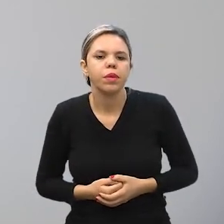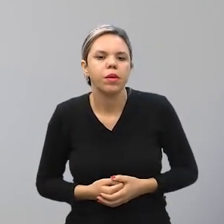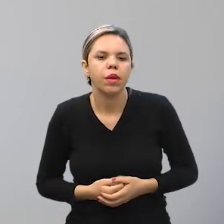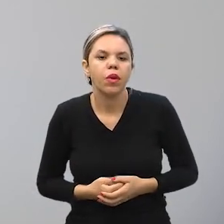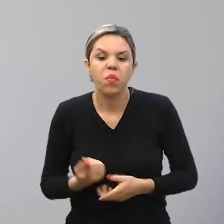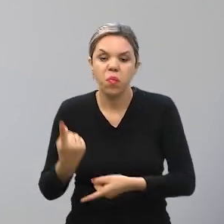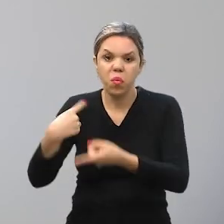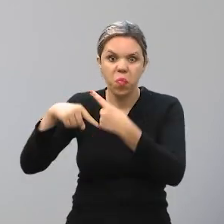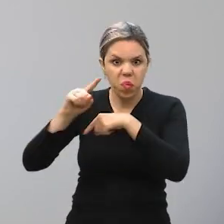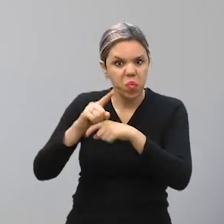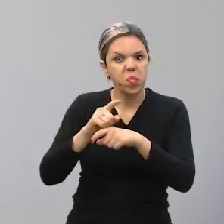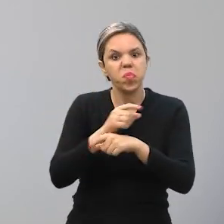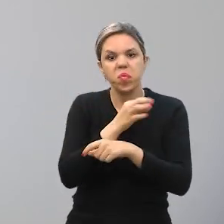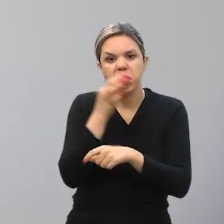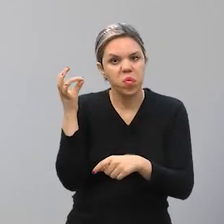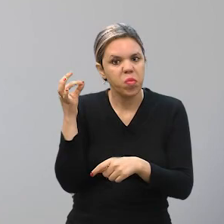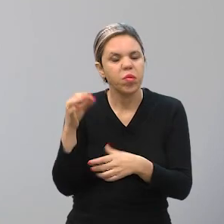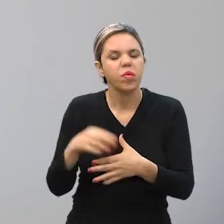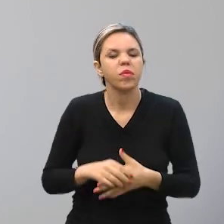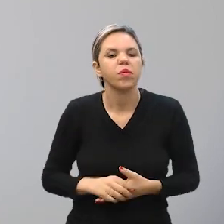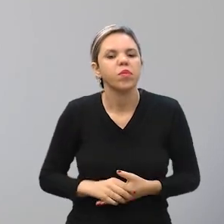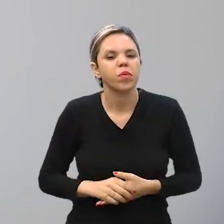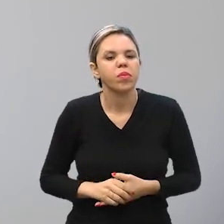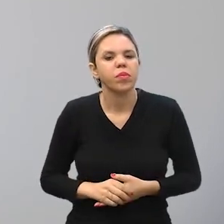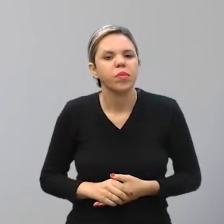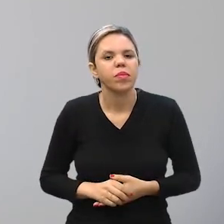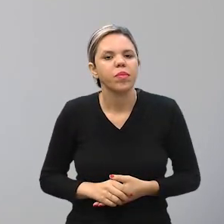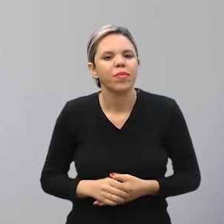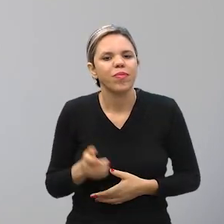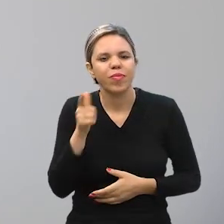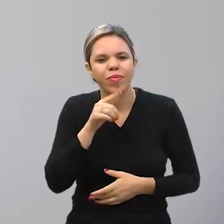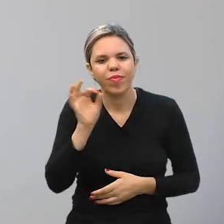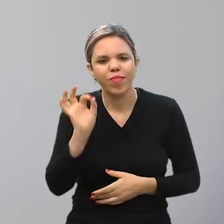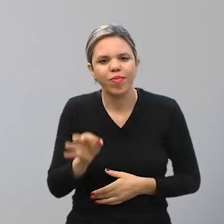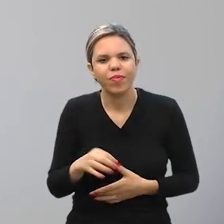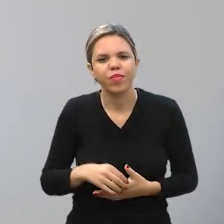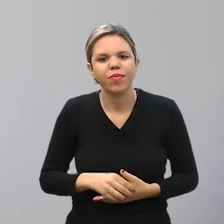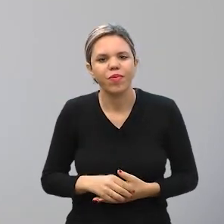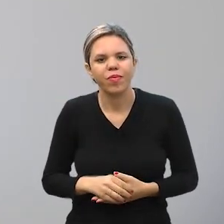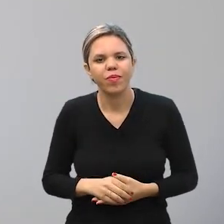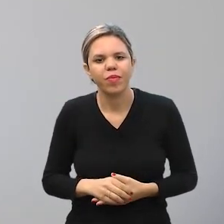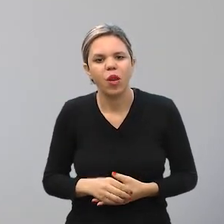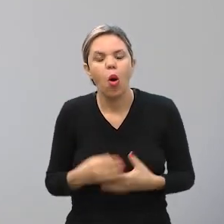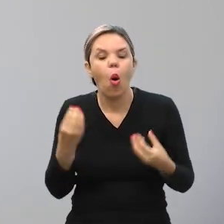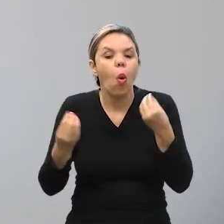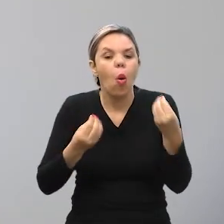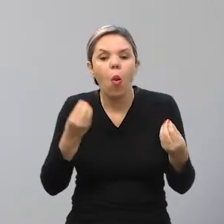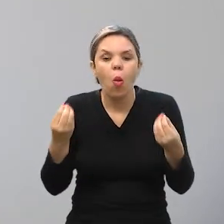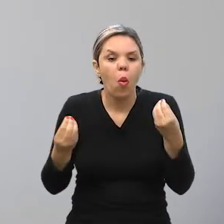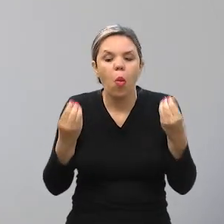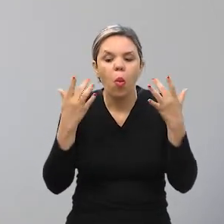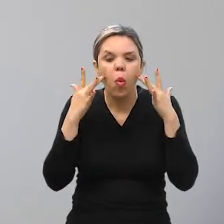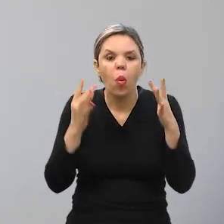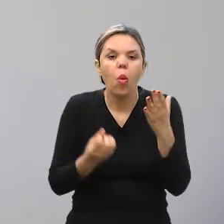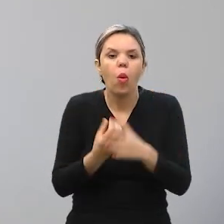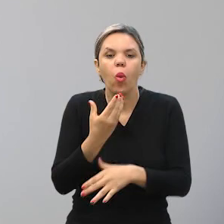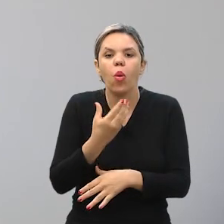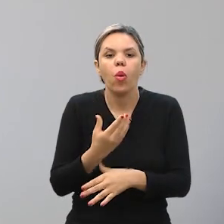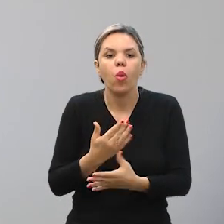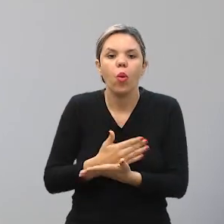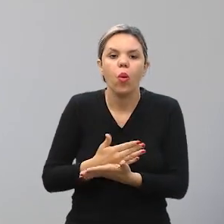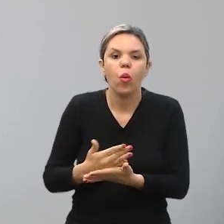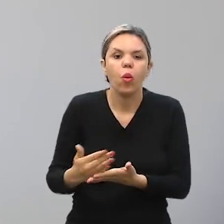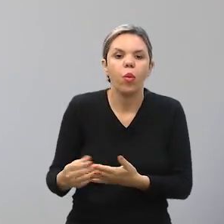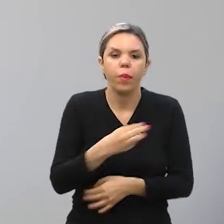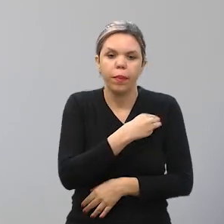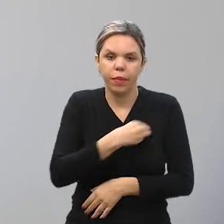Foi um sucesso. Foi um sucesso que, sei lá como, o ministro da